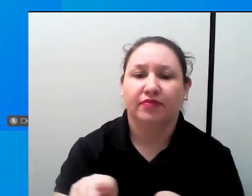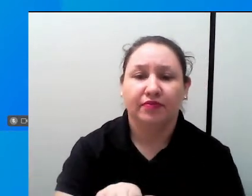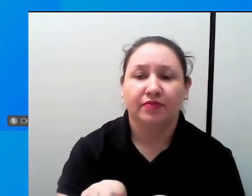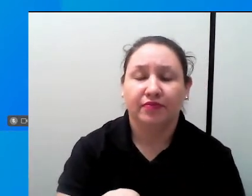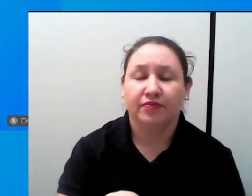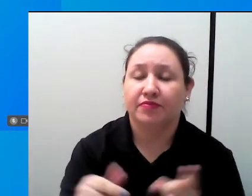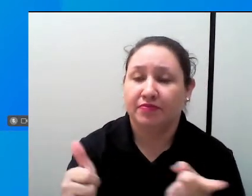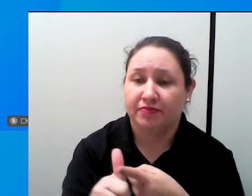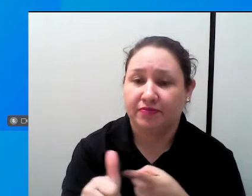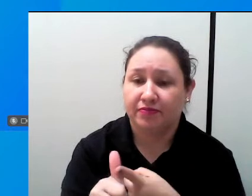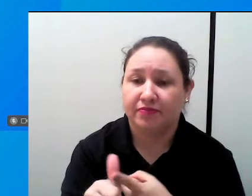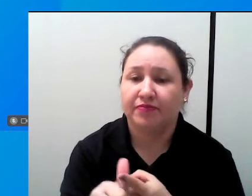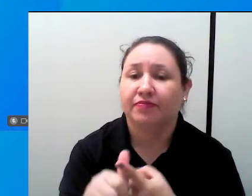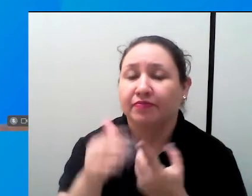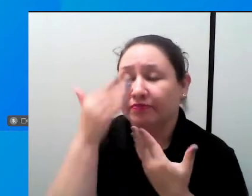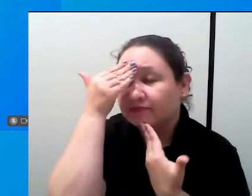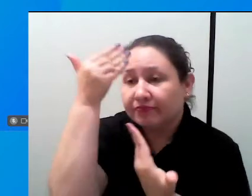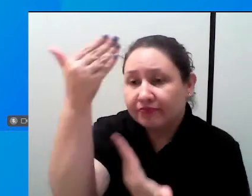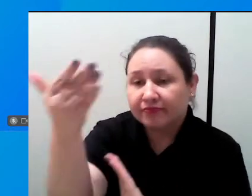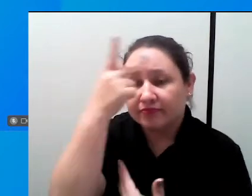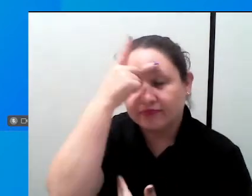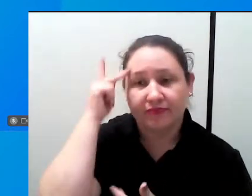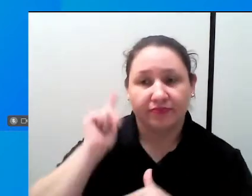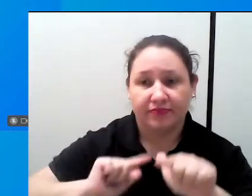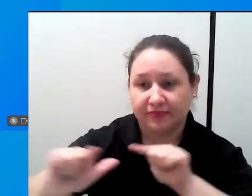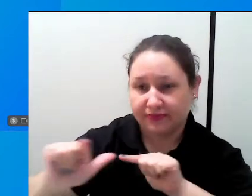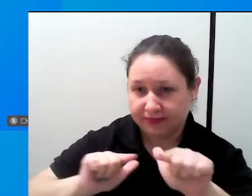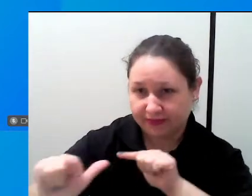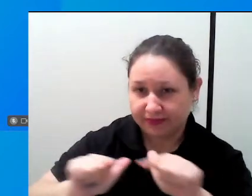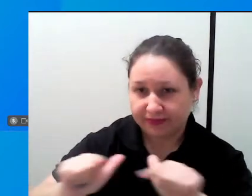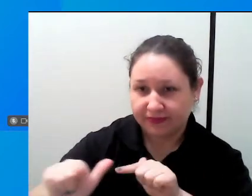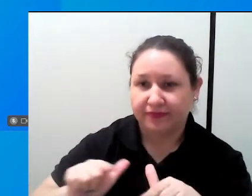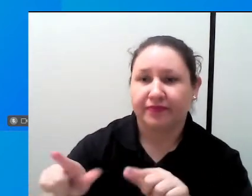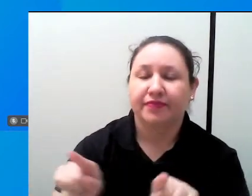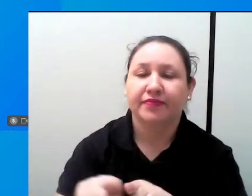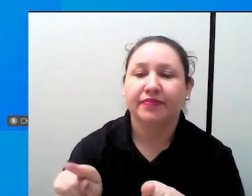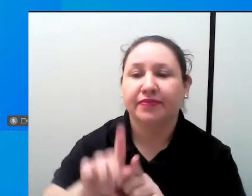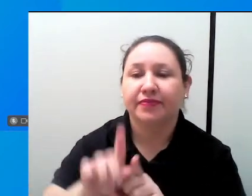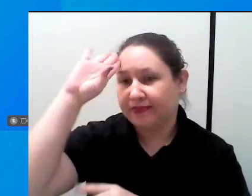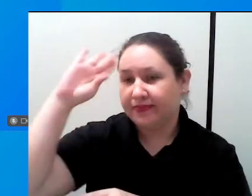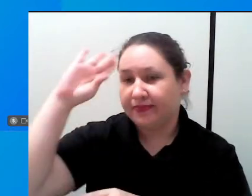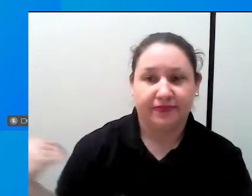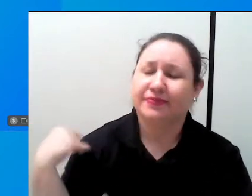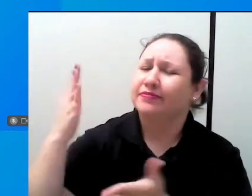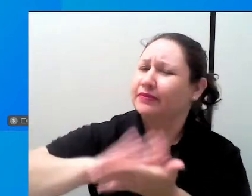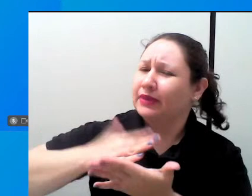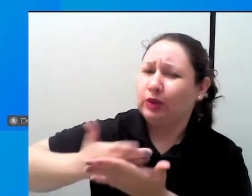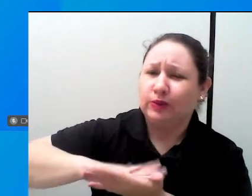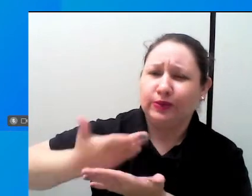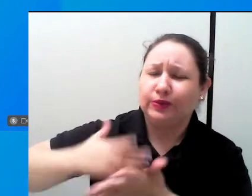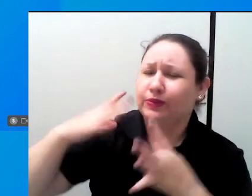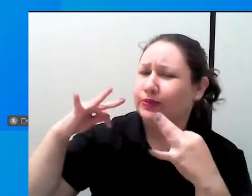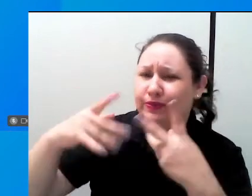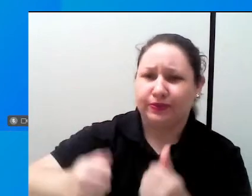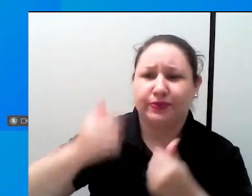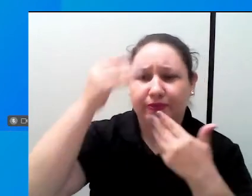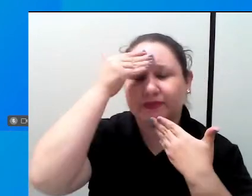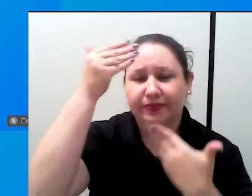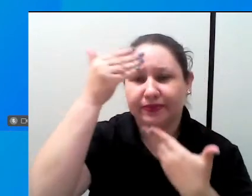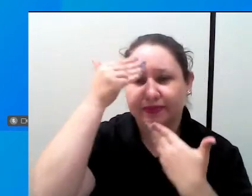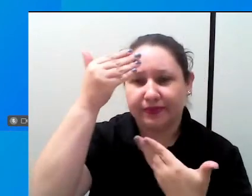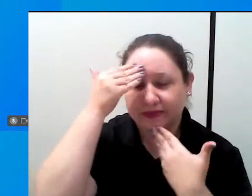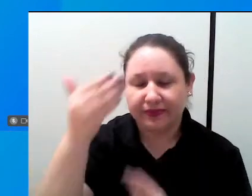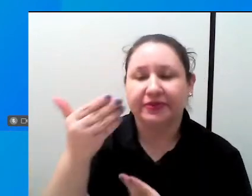Devani, saudar aqui a Silvia e, na pessoa dela, todos os nossos intérpretes de Libras. Cumprimentar